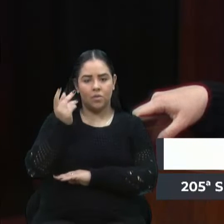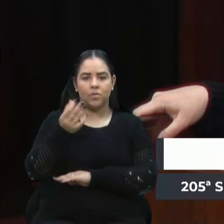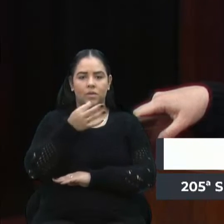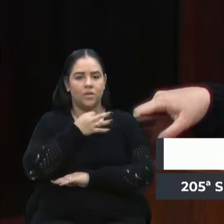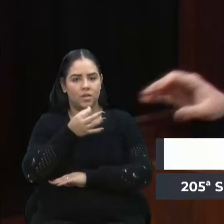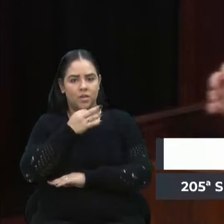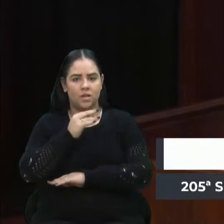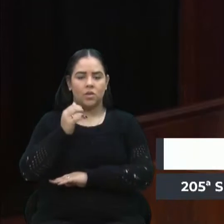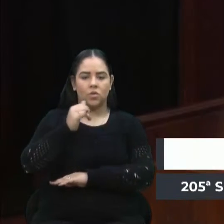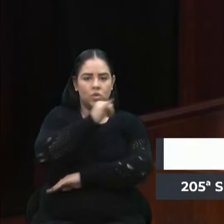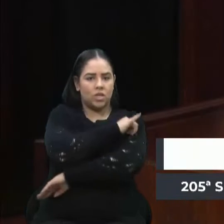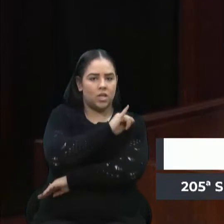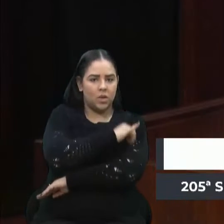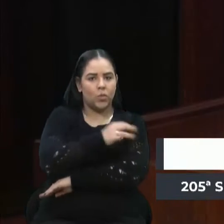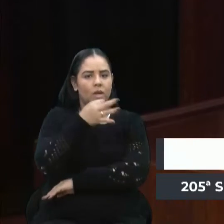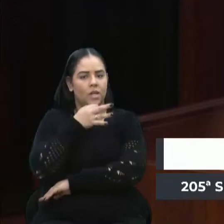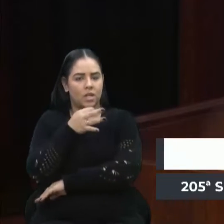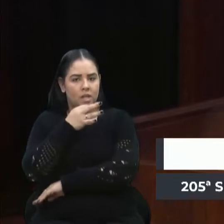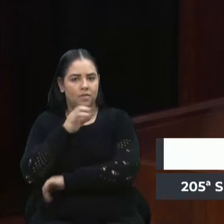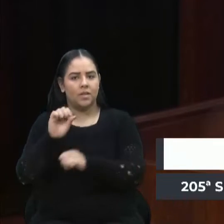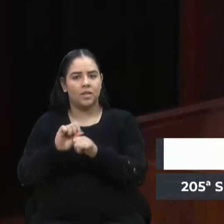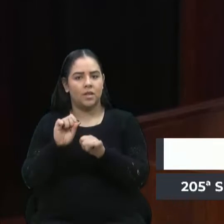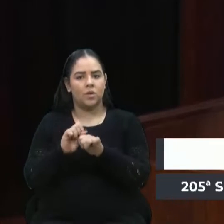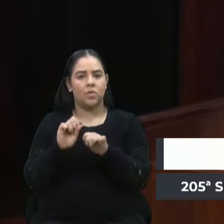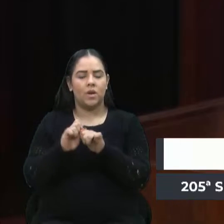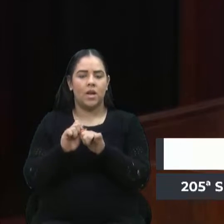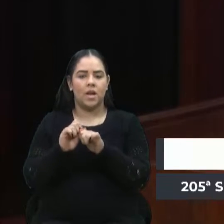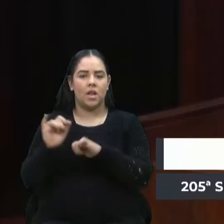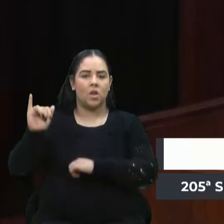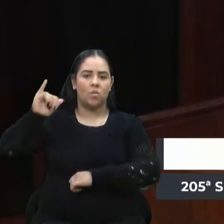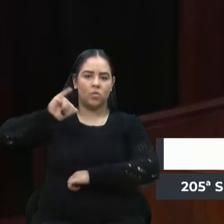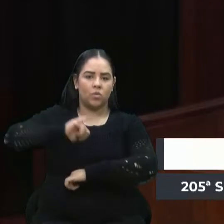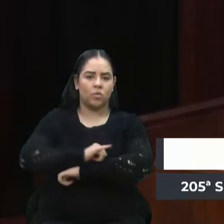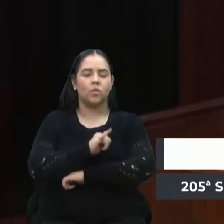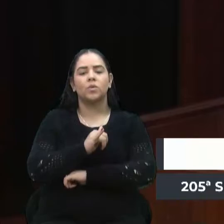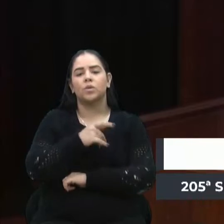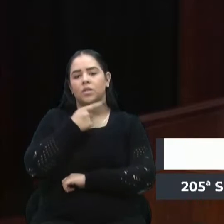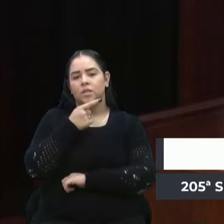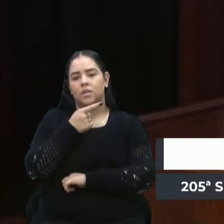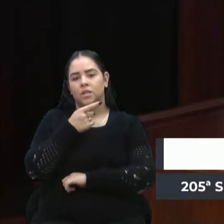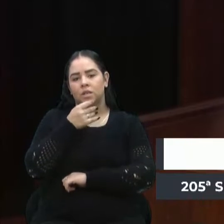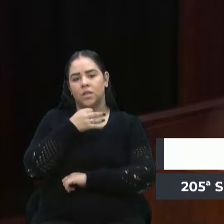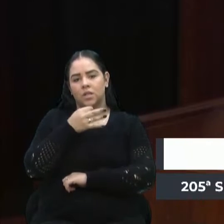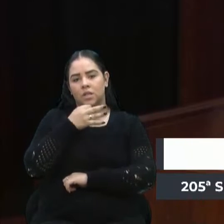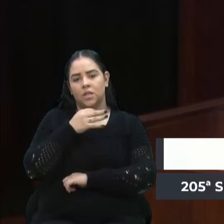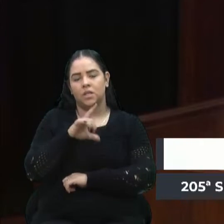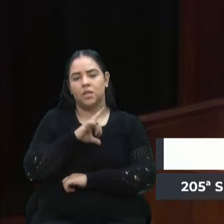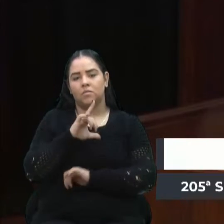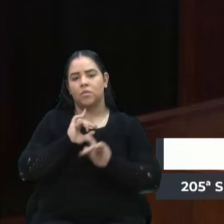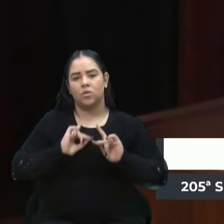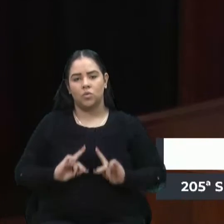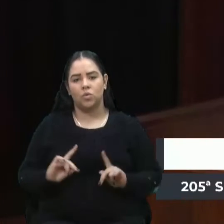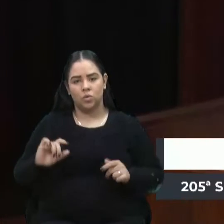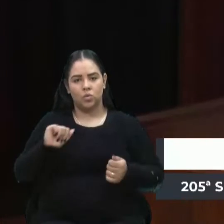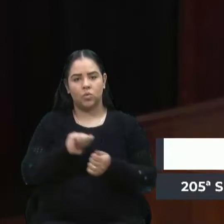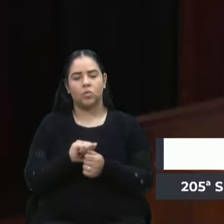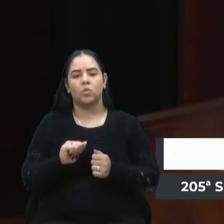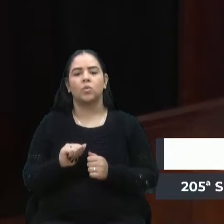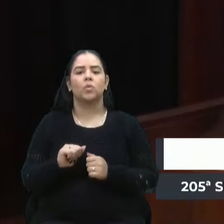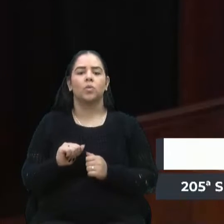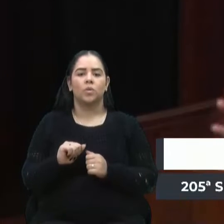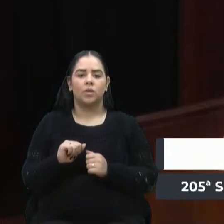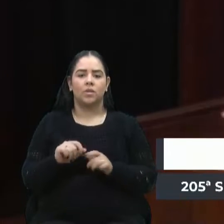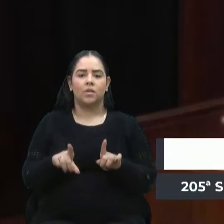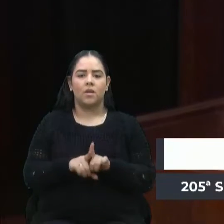Janeiro, Caxias, né? Fazer com que o aeroporto de Caxias do Sul já receba as pessoas com alguém ali, um estagiário falando, né?